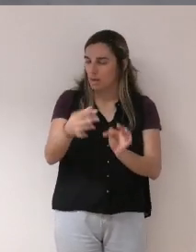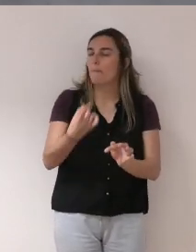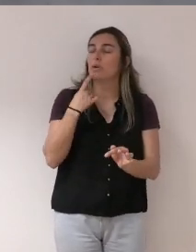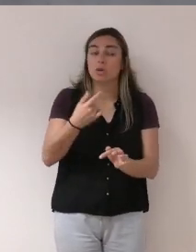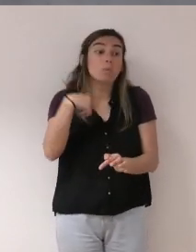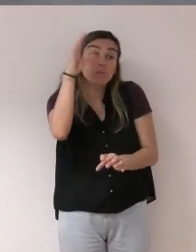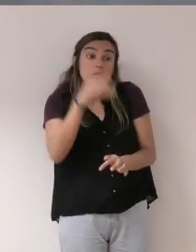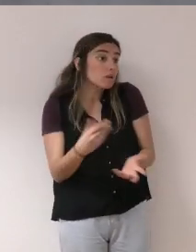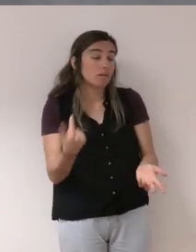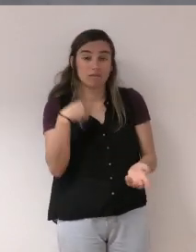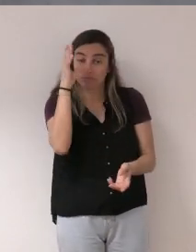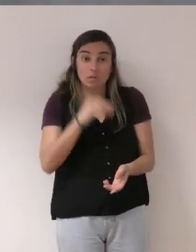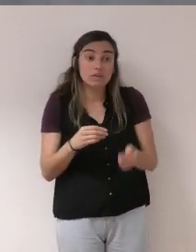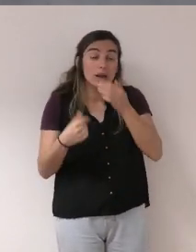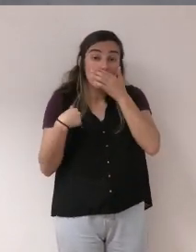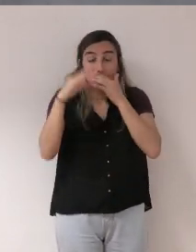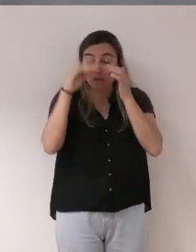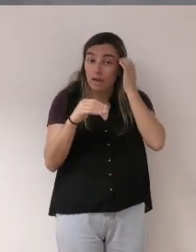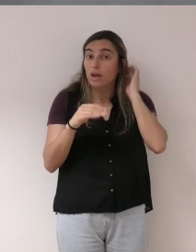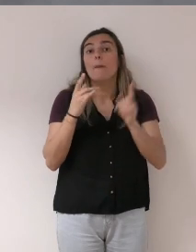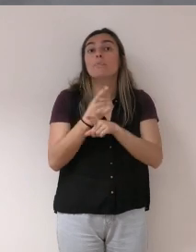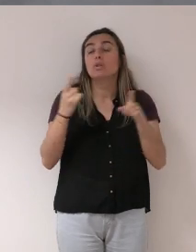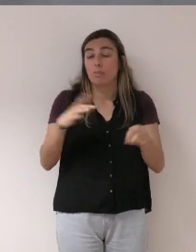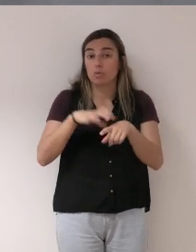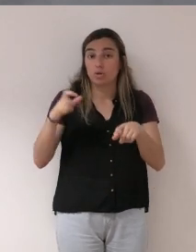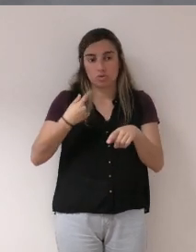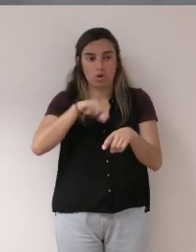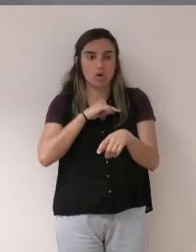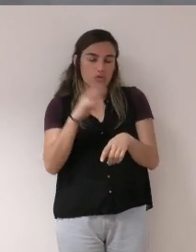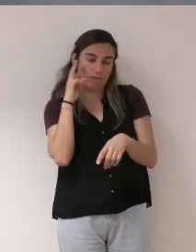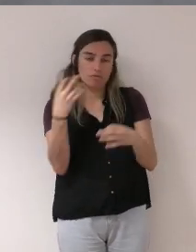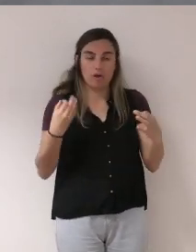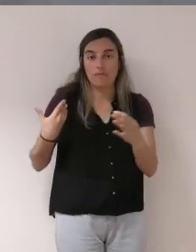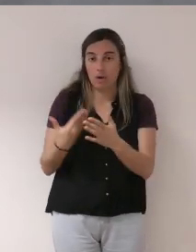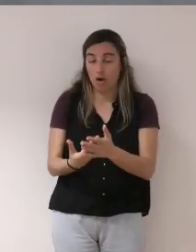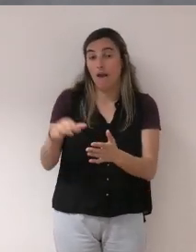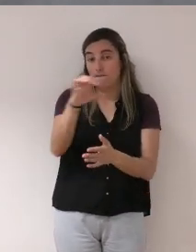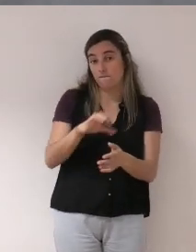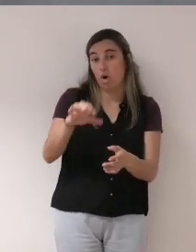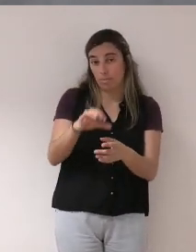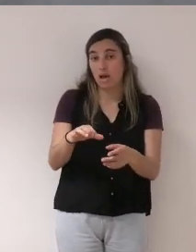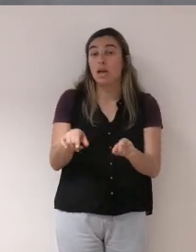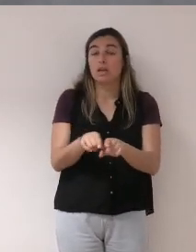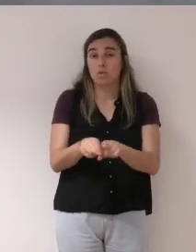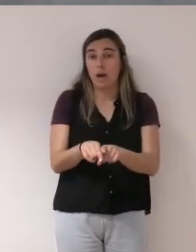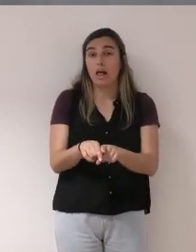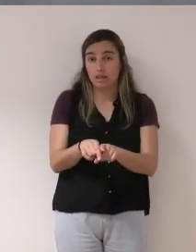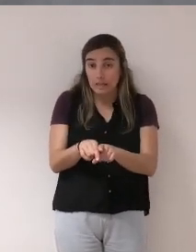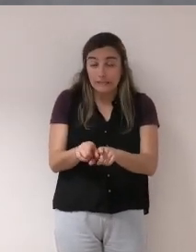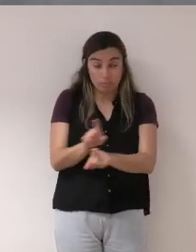Eu não sei. Eu não sei porque, na verdade, aquilo que nós verificamos é que os mecanismos de autocensura são muito